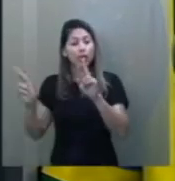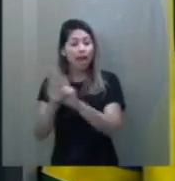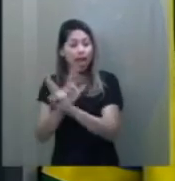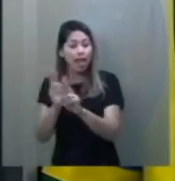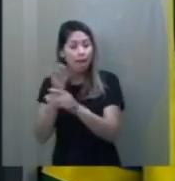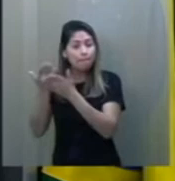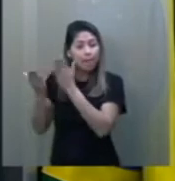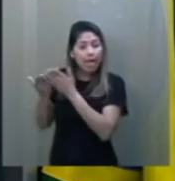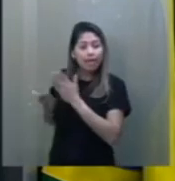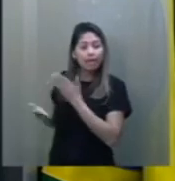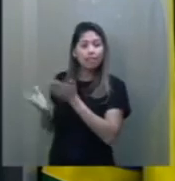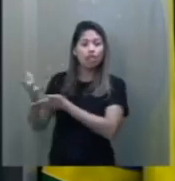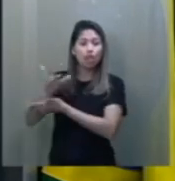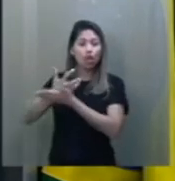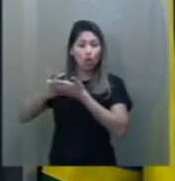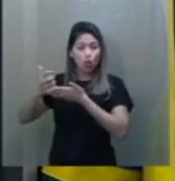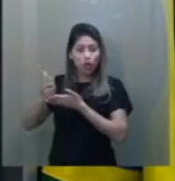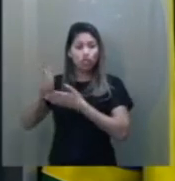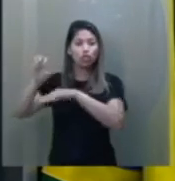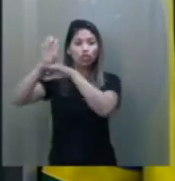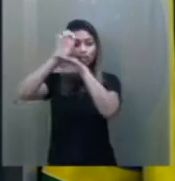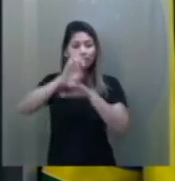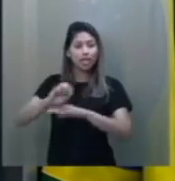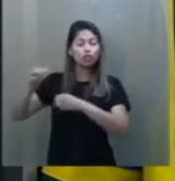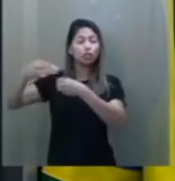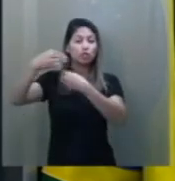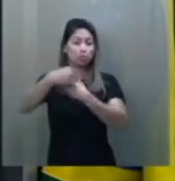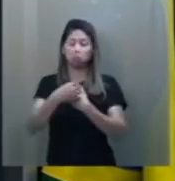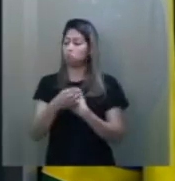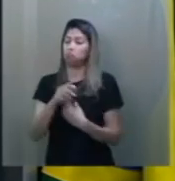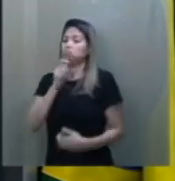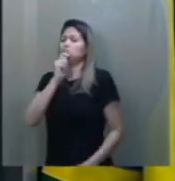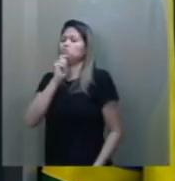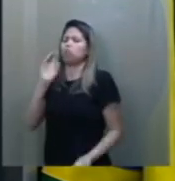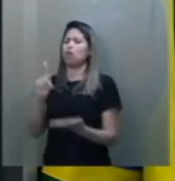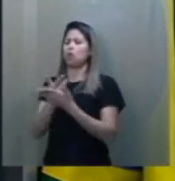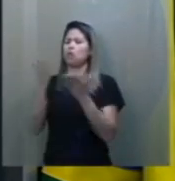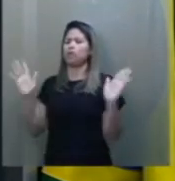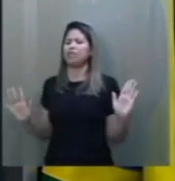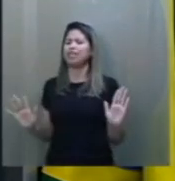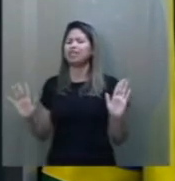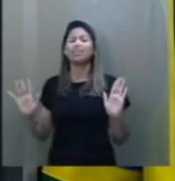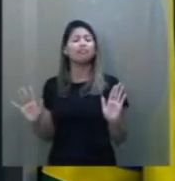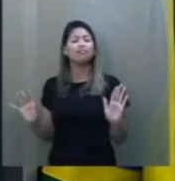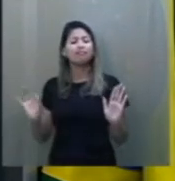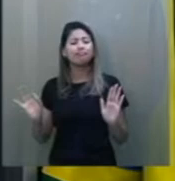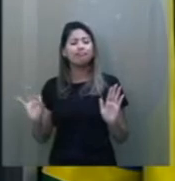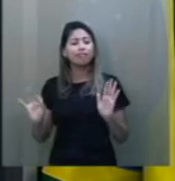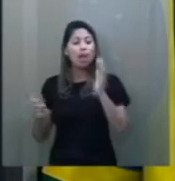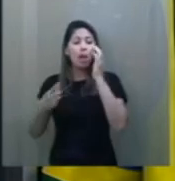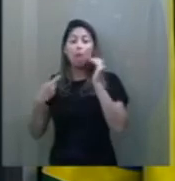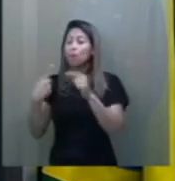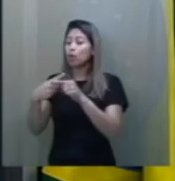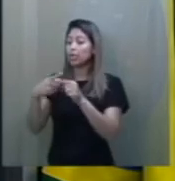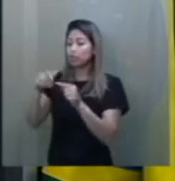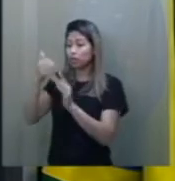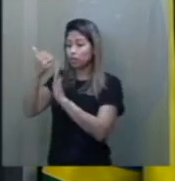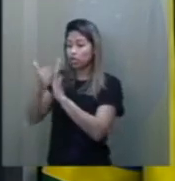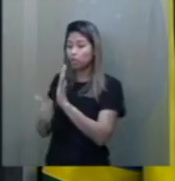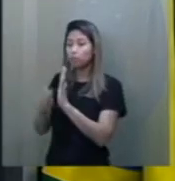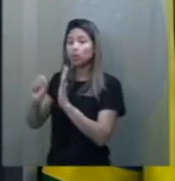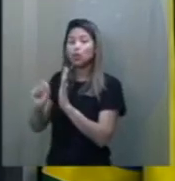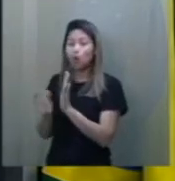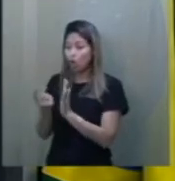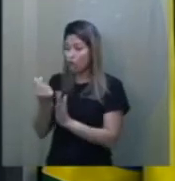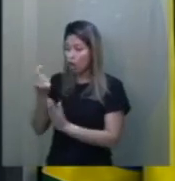perdas arrecadatórias nos estados e municípios nem aconteça. Porque se você diminui o custo